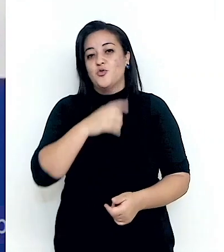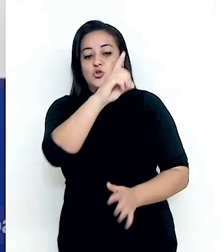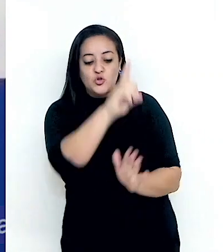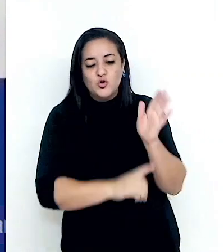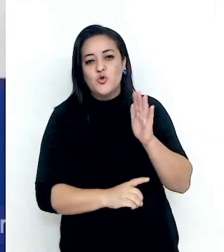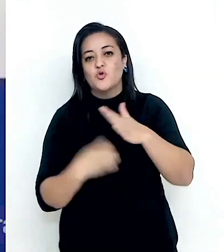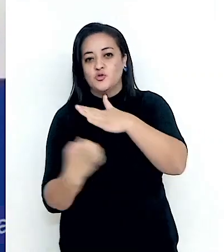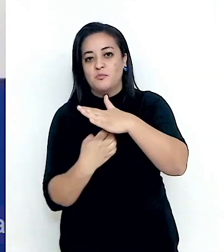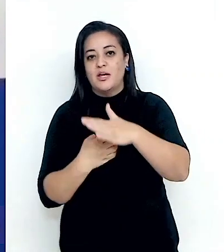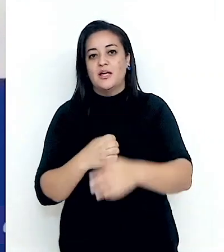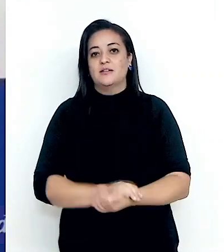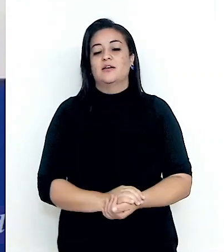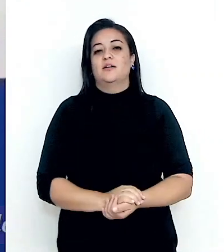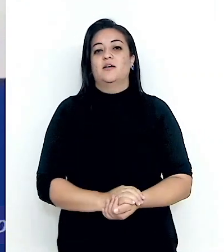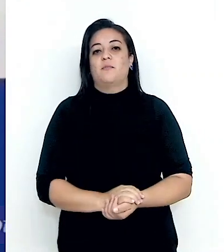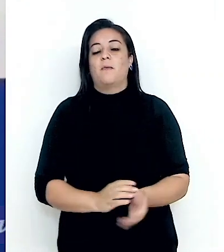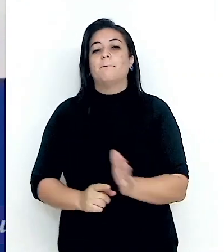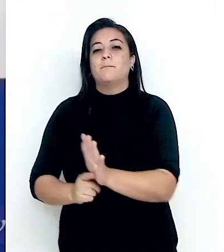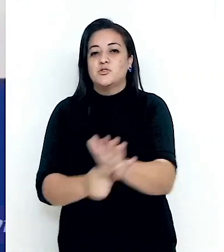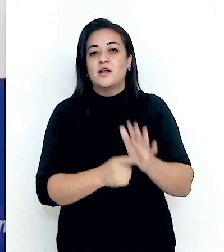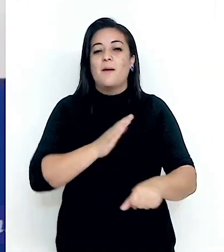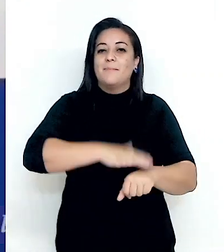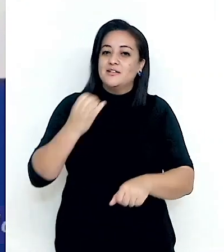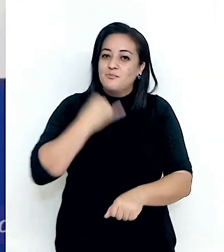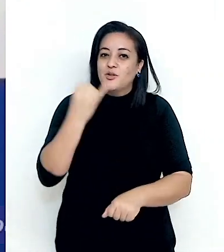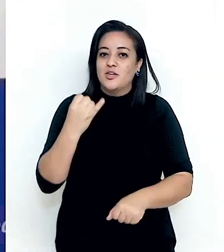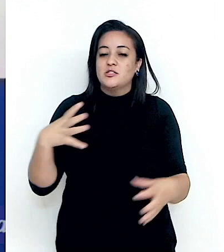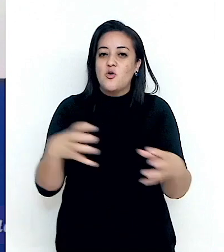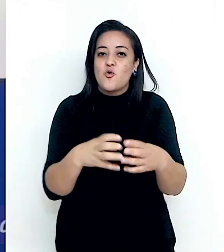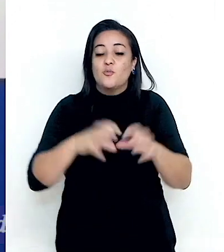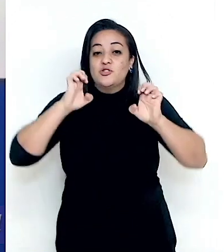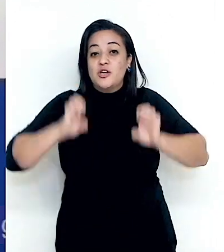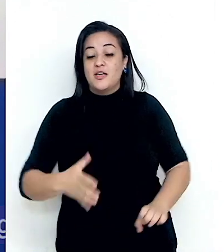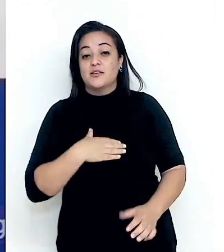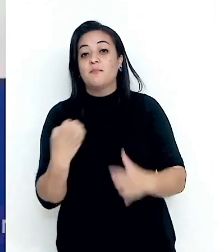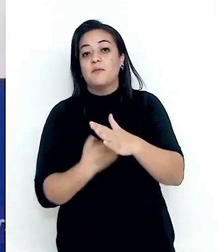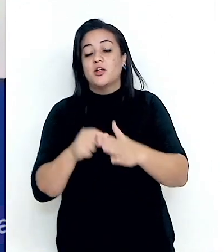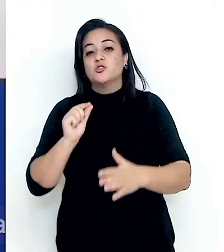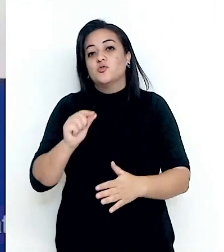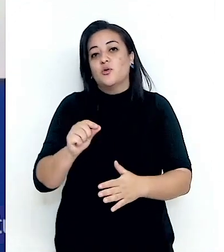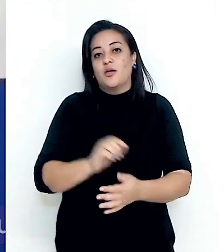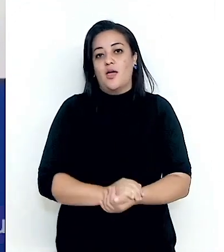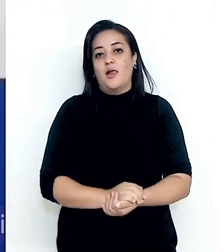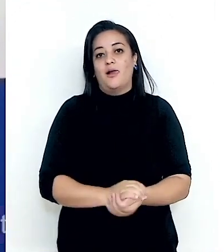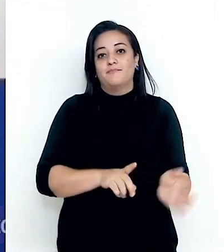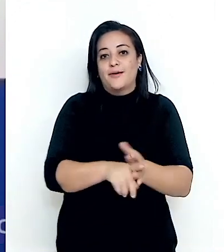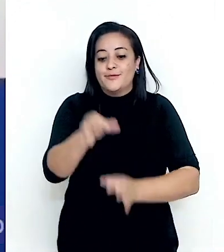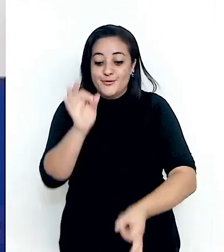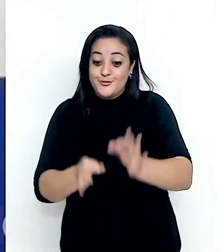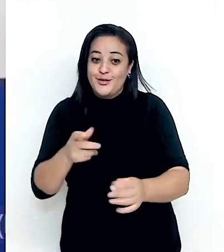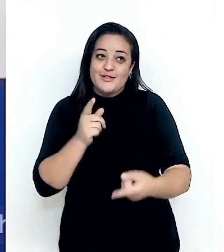daria mais importância para o comitê de ética da minha empresa do que para a consultoria jurídica,